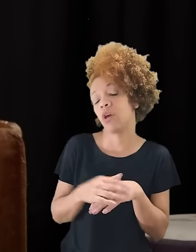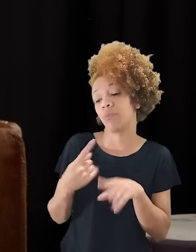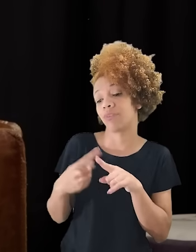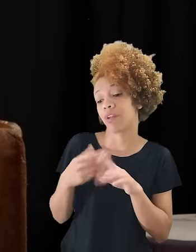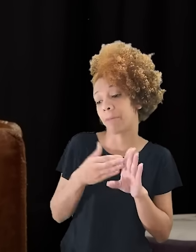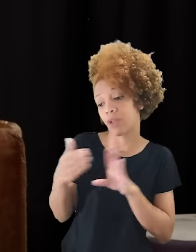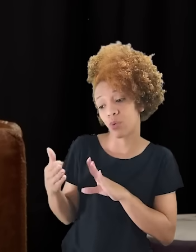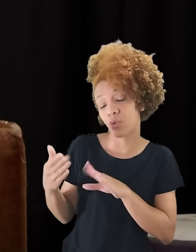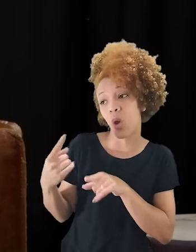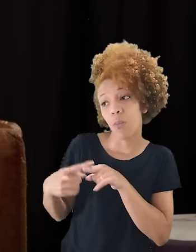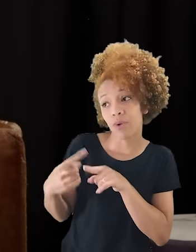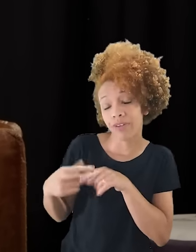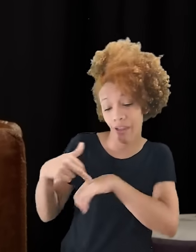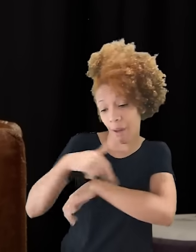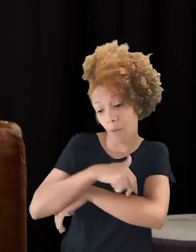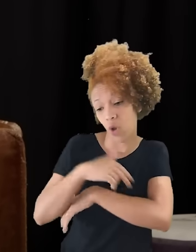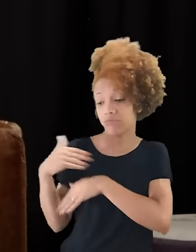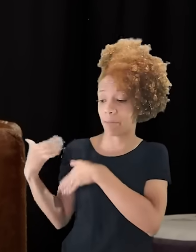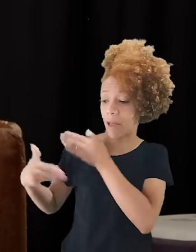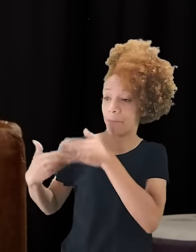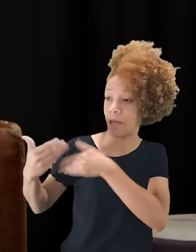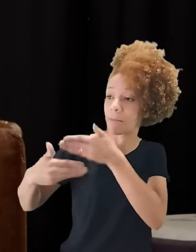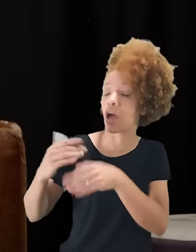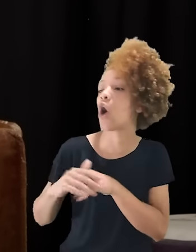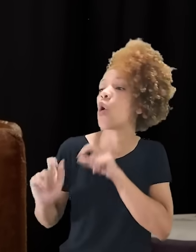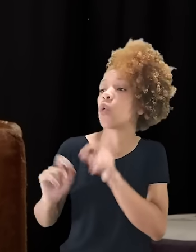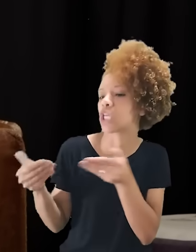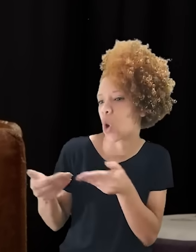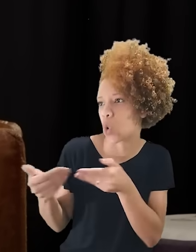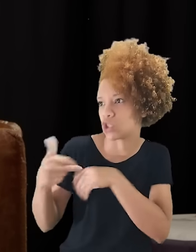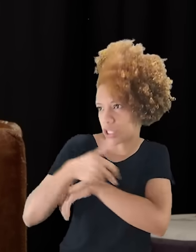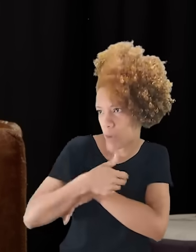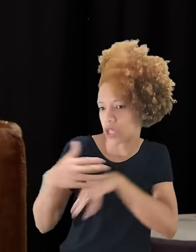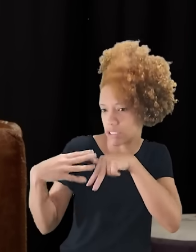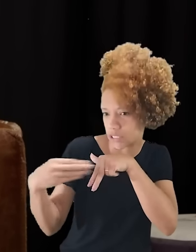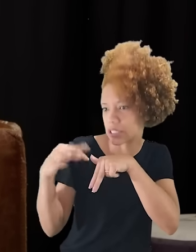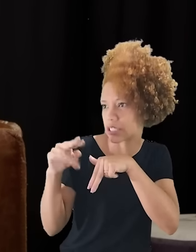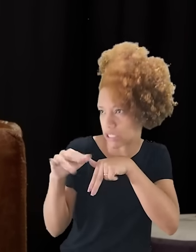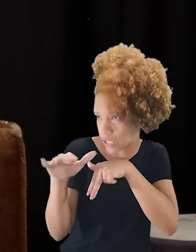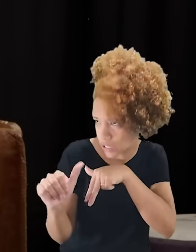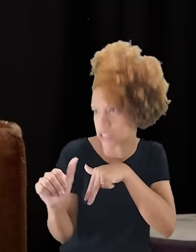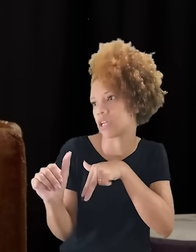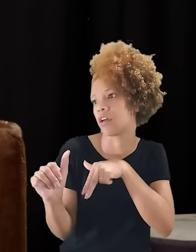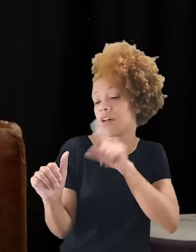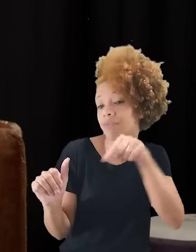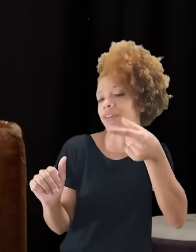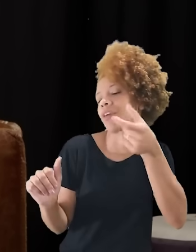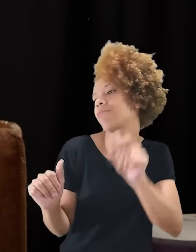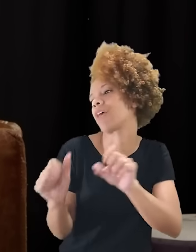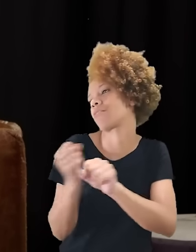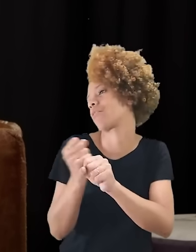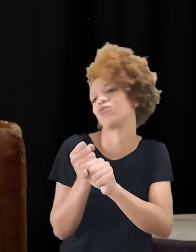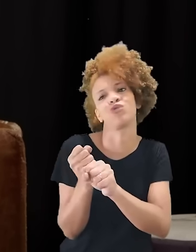época porque a moda ela é circular né então o que tá na moda hoje não vai est na moda 10 anos